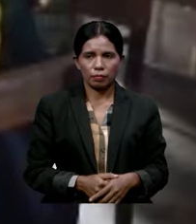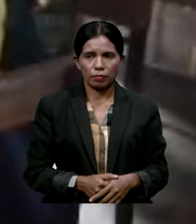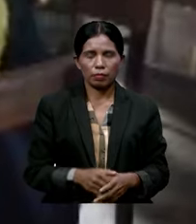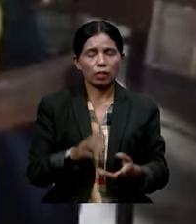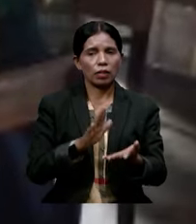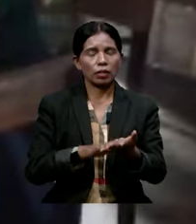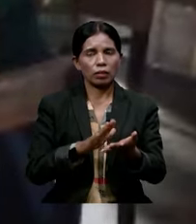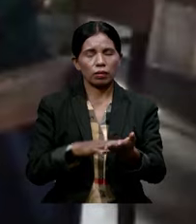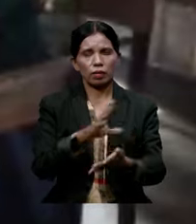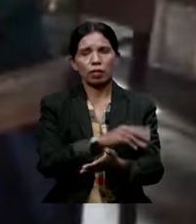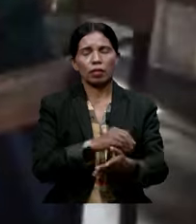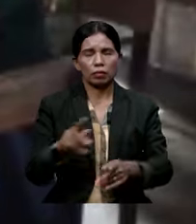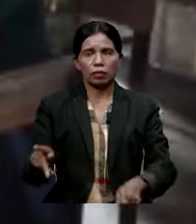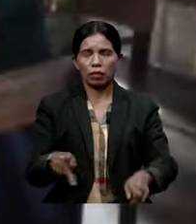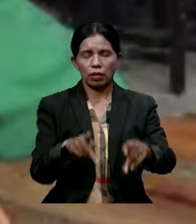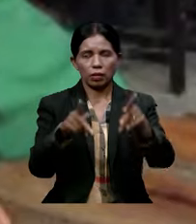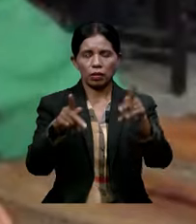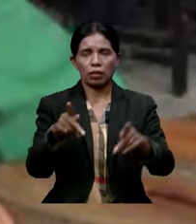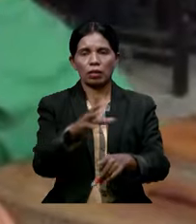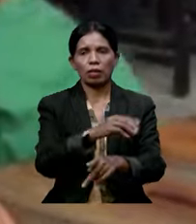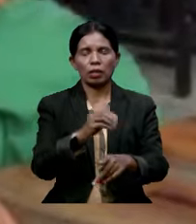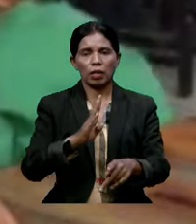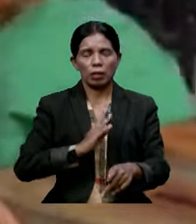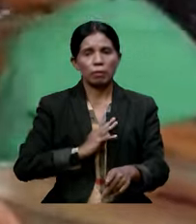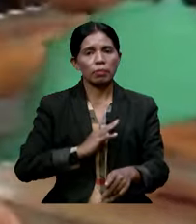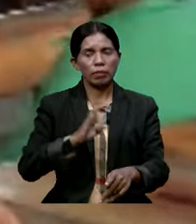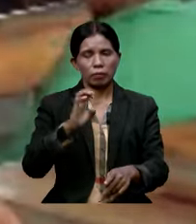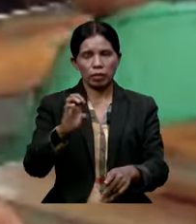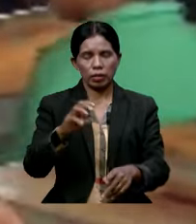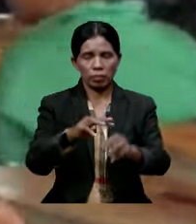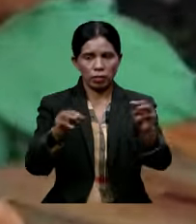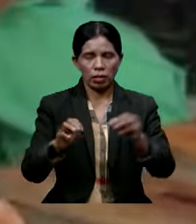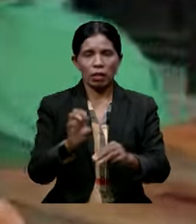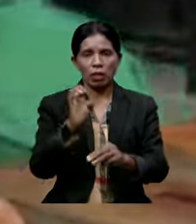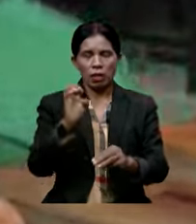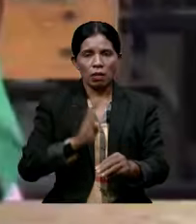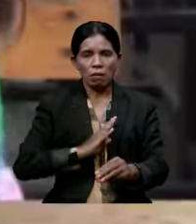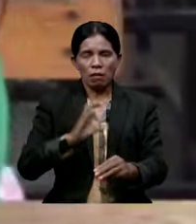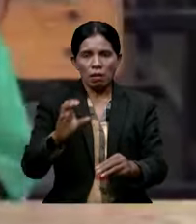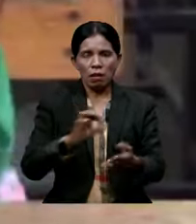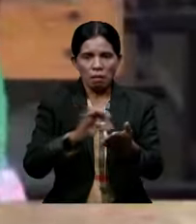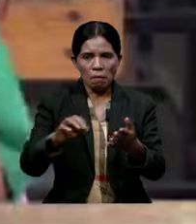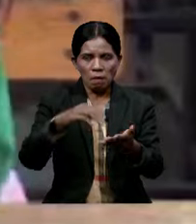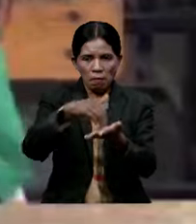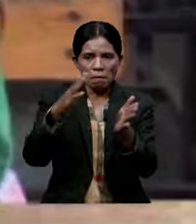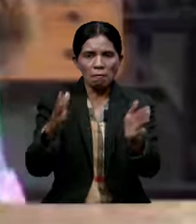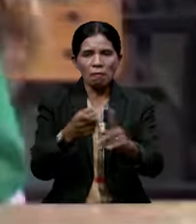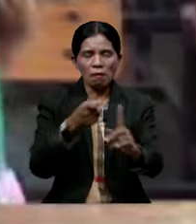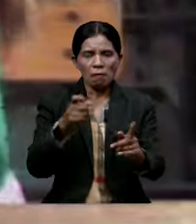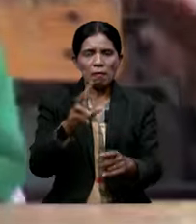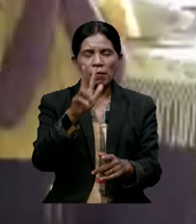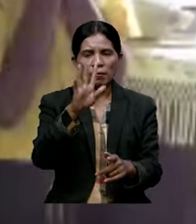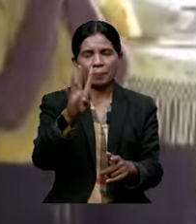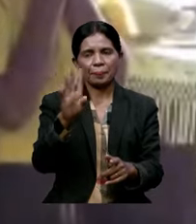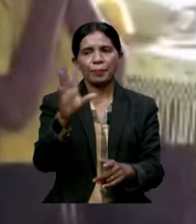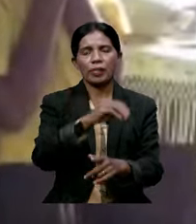Escola Básica Filial Pública Caravela, Vemassi, município Balcão, resiste aluno russo primeiro no 4 ano, mas bem